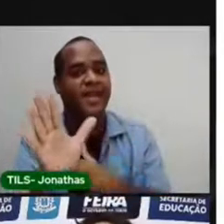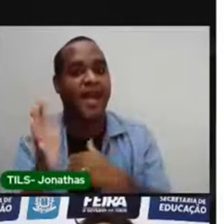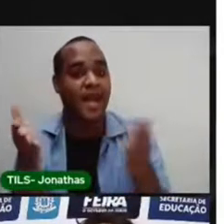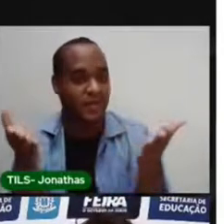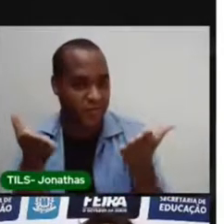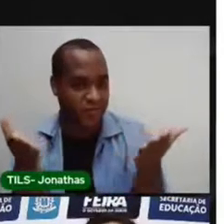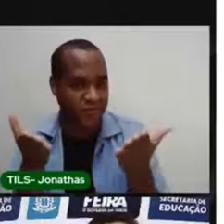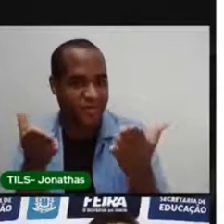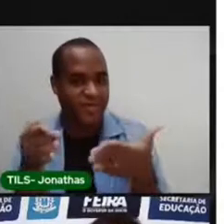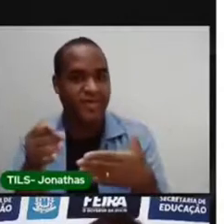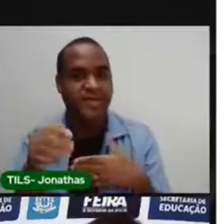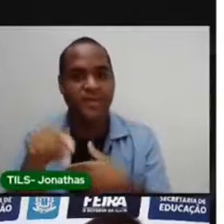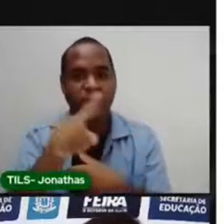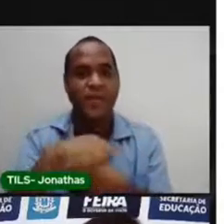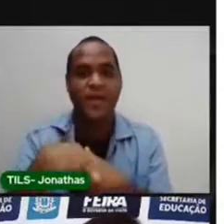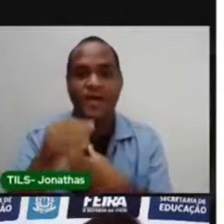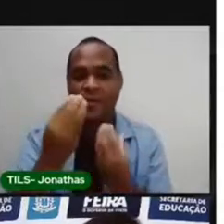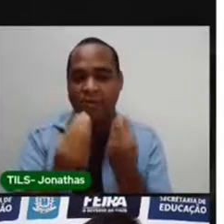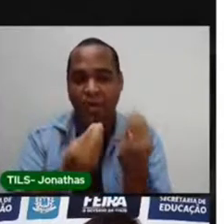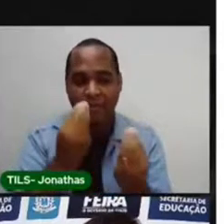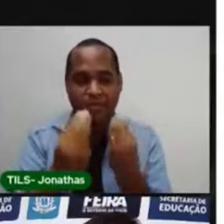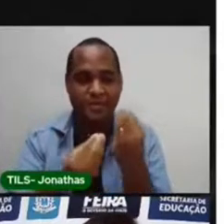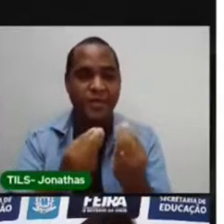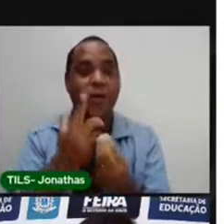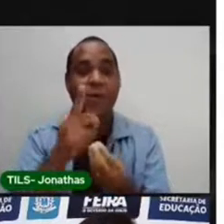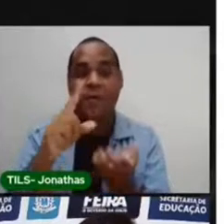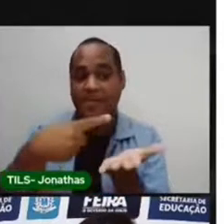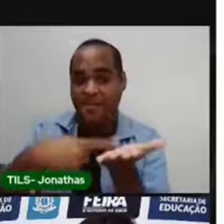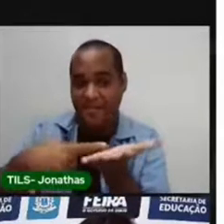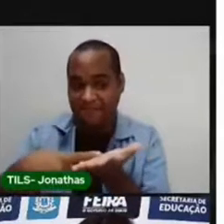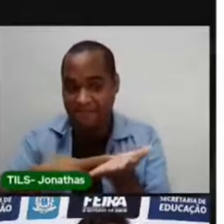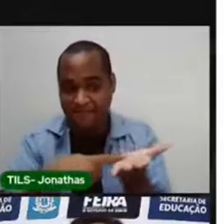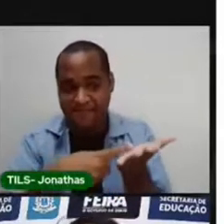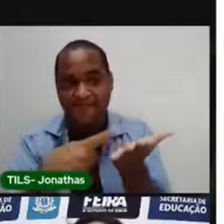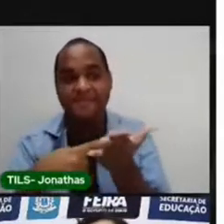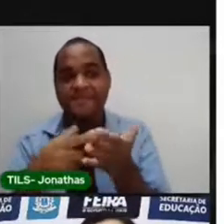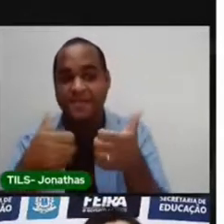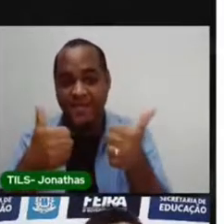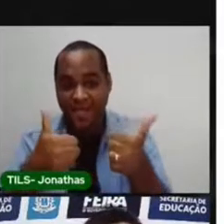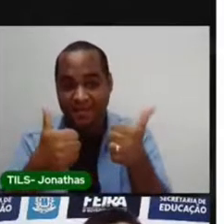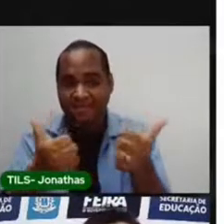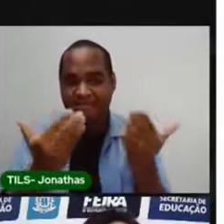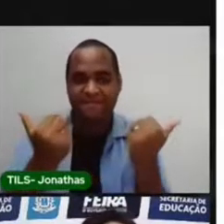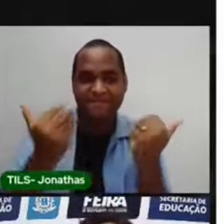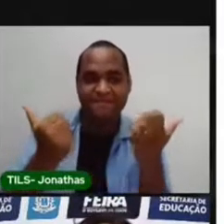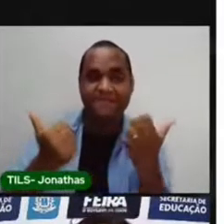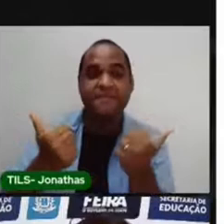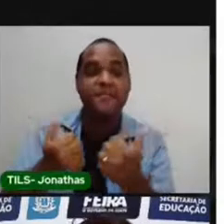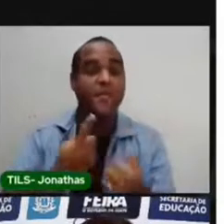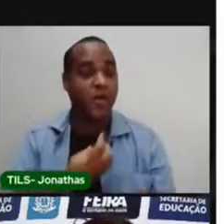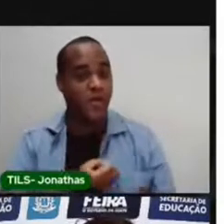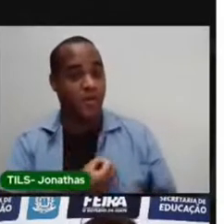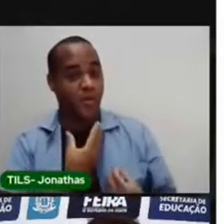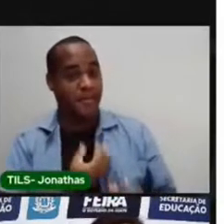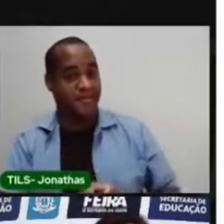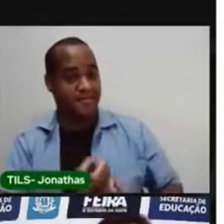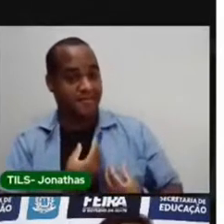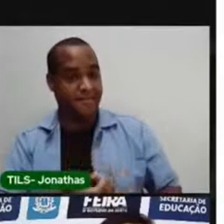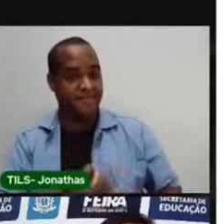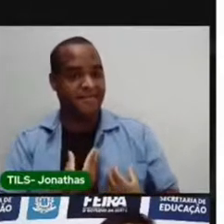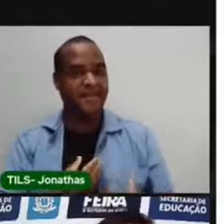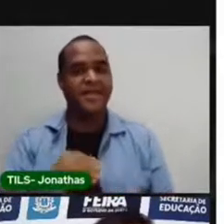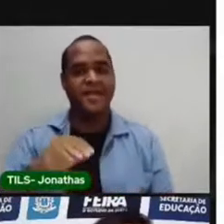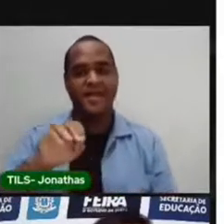Agora, nós vamos praticar as rimas. Vamos lá? Esse poema de Elias